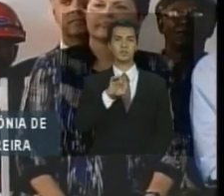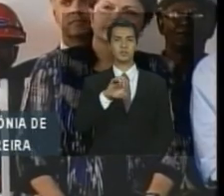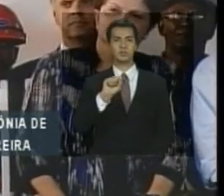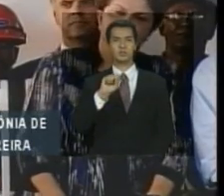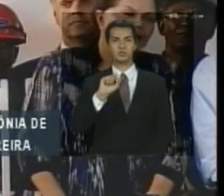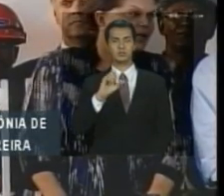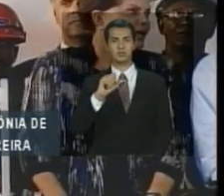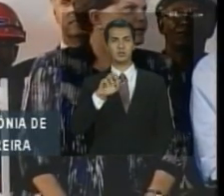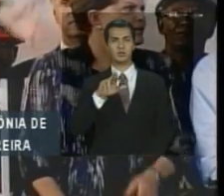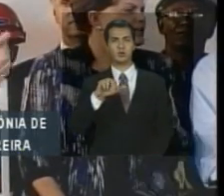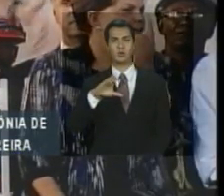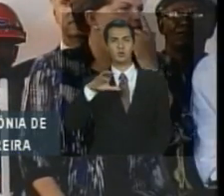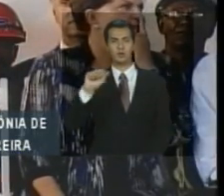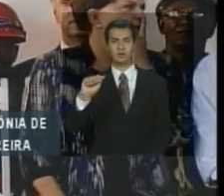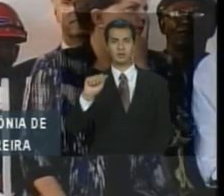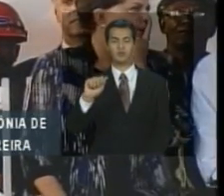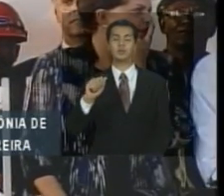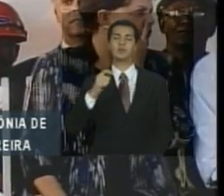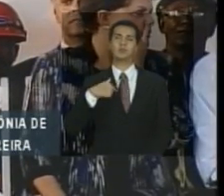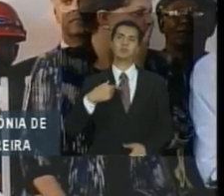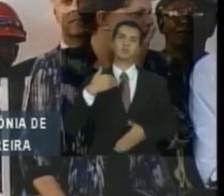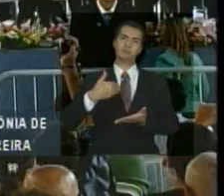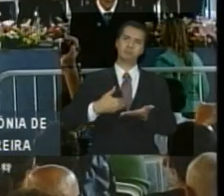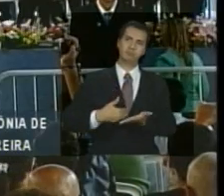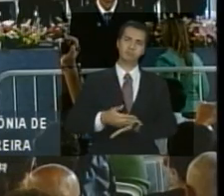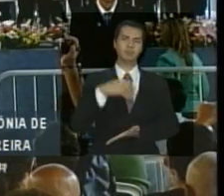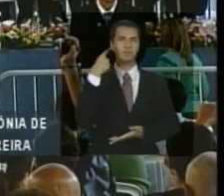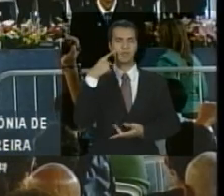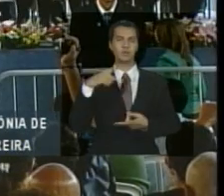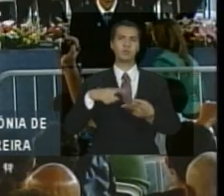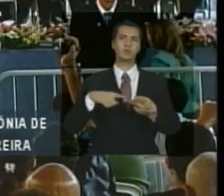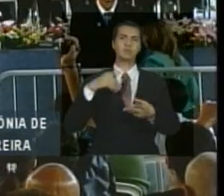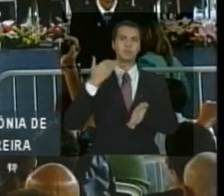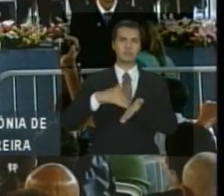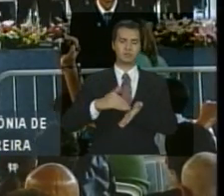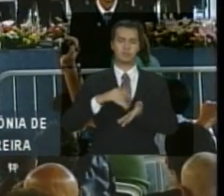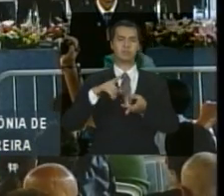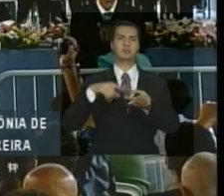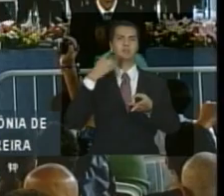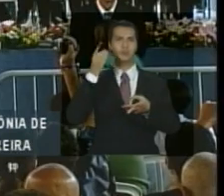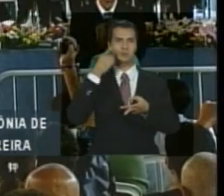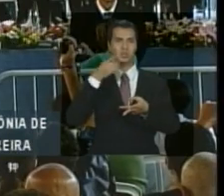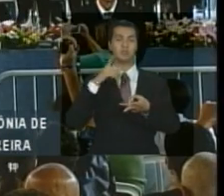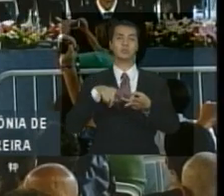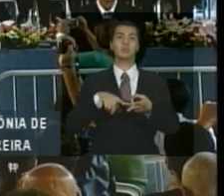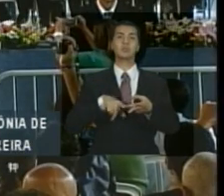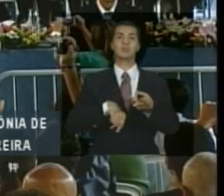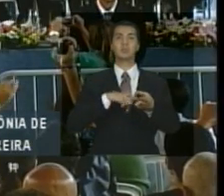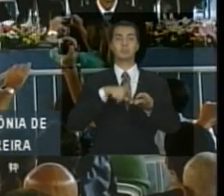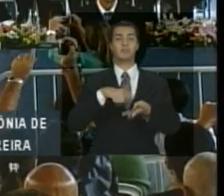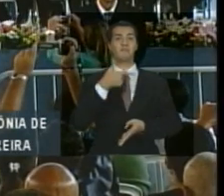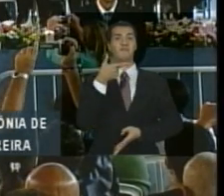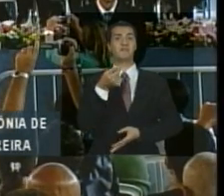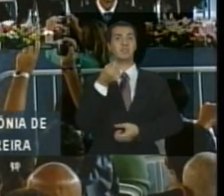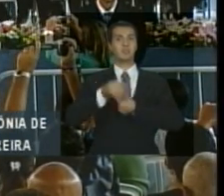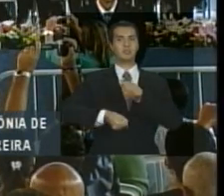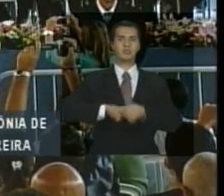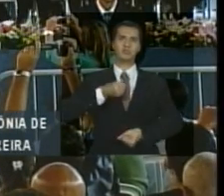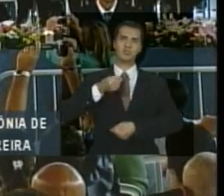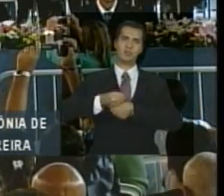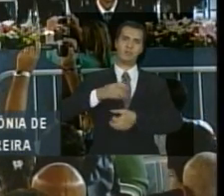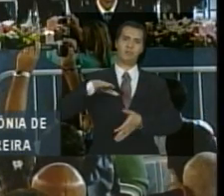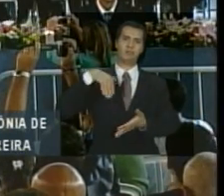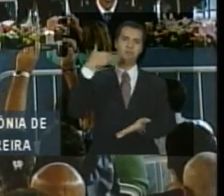anos, me elegi vereador, fui secretário, me elegi deputado, mas demorei 20 anos para chegar